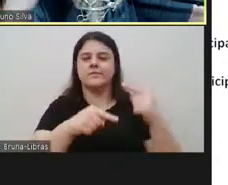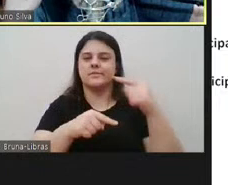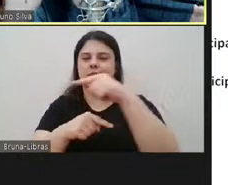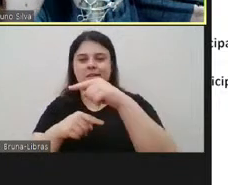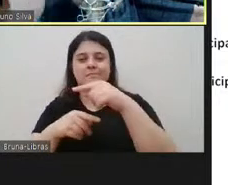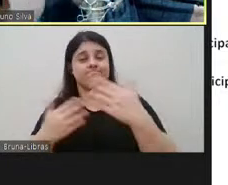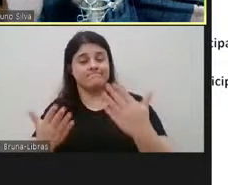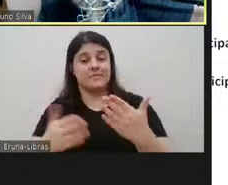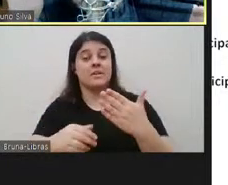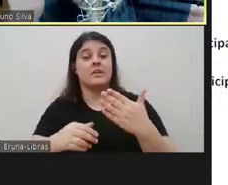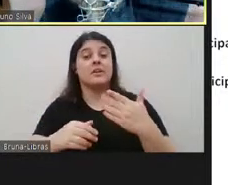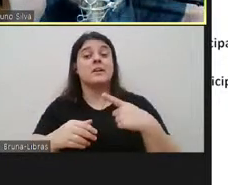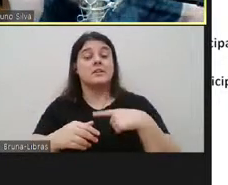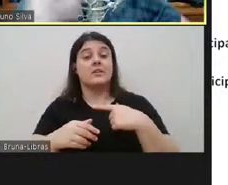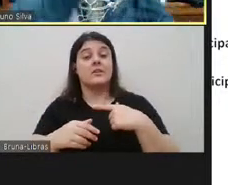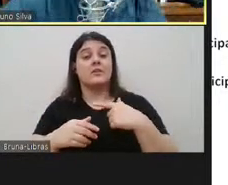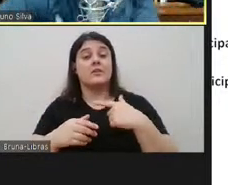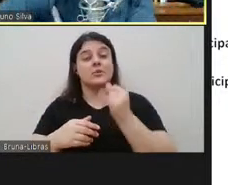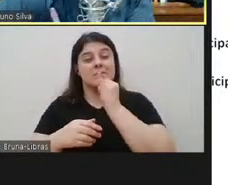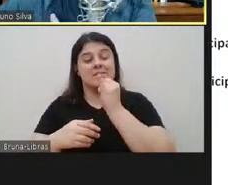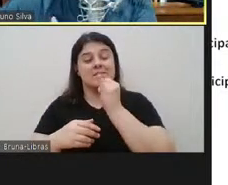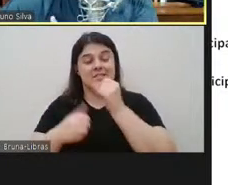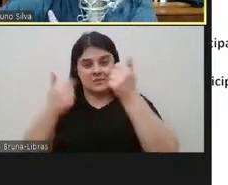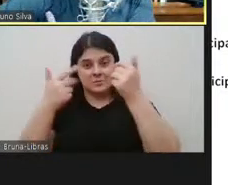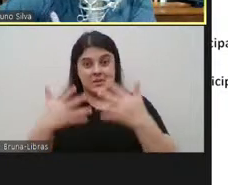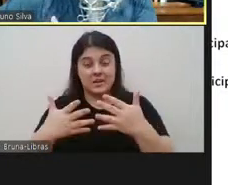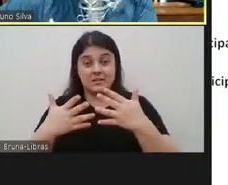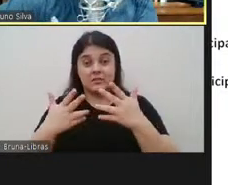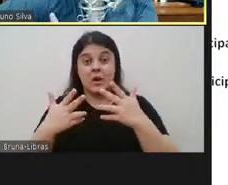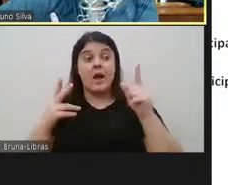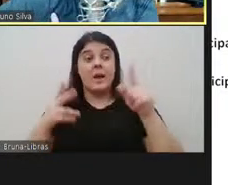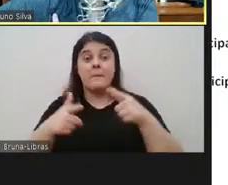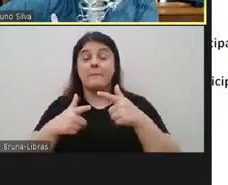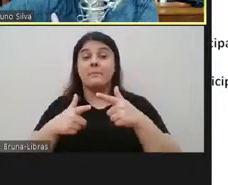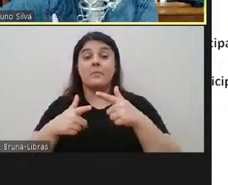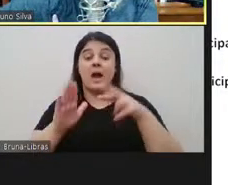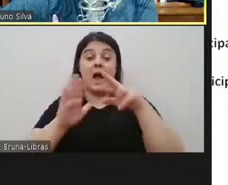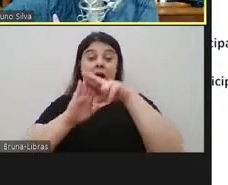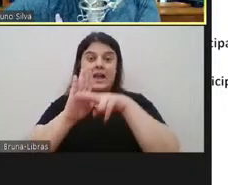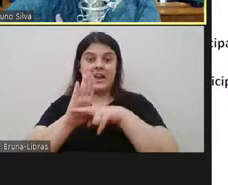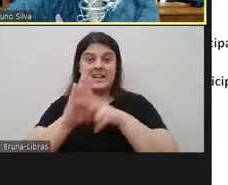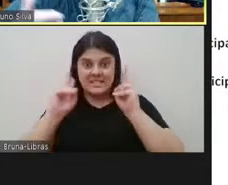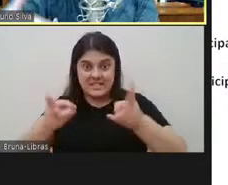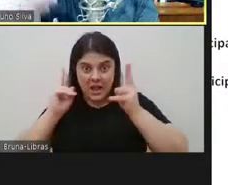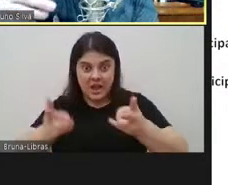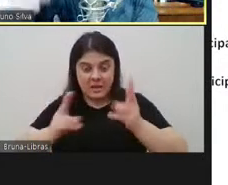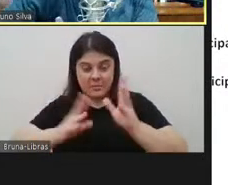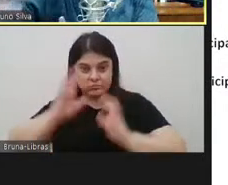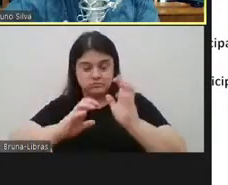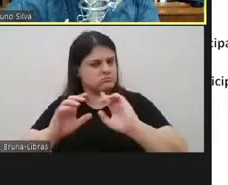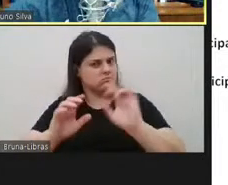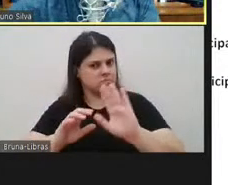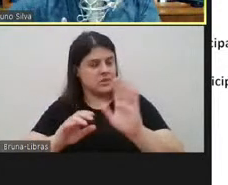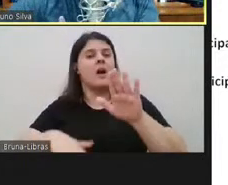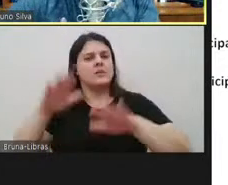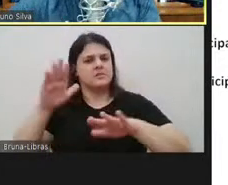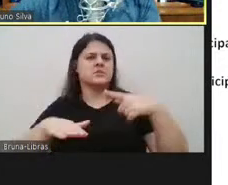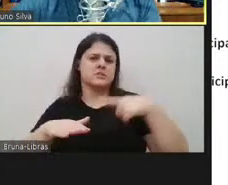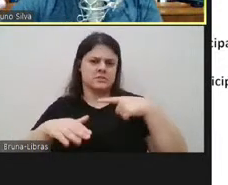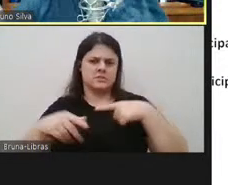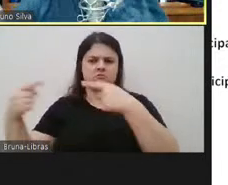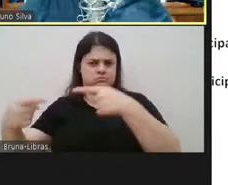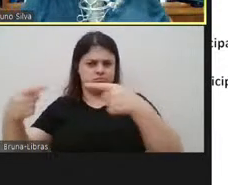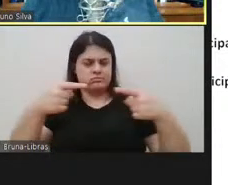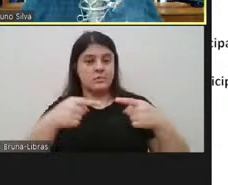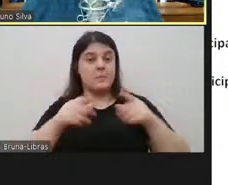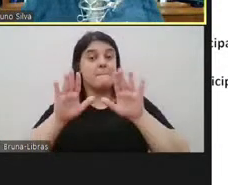é isso não é muito comum isso que eu tô tentar exemplo ficar para vocês isso não é muito comum a regra não é você ter obviamente isso até embates políticos